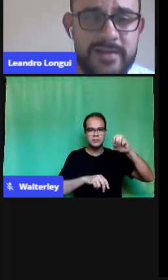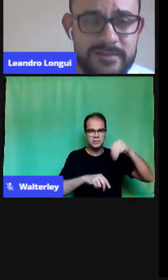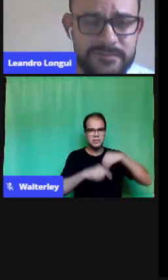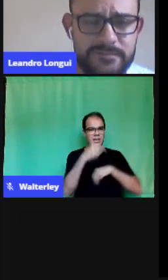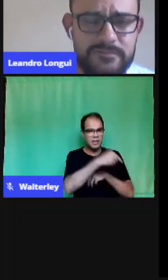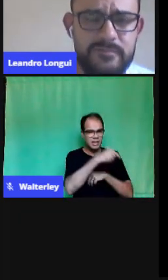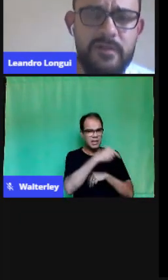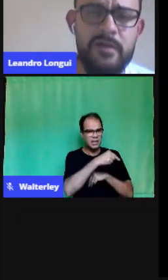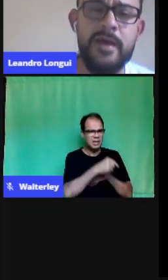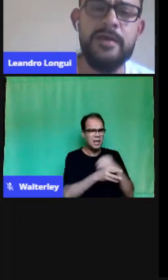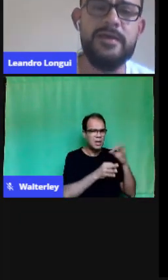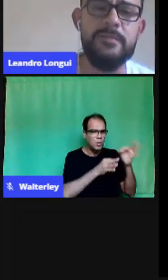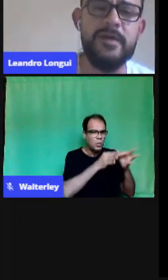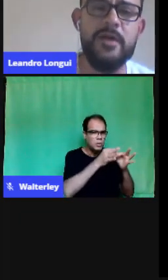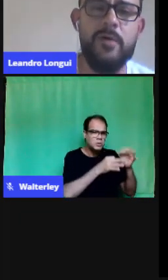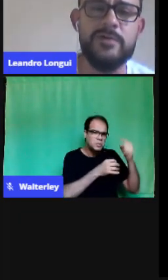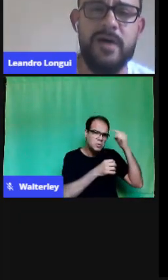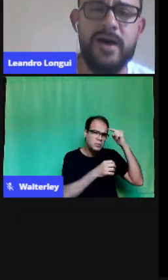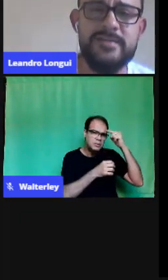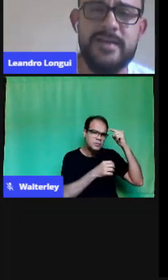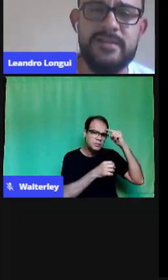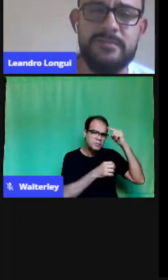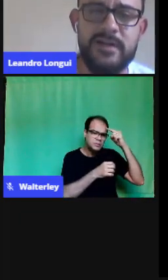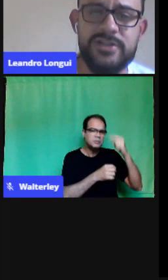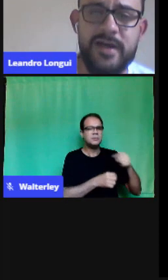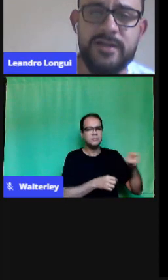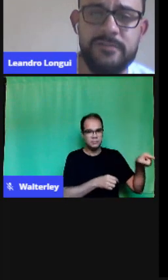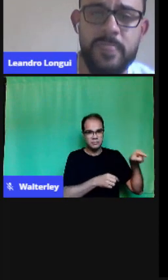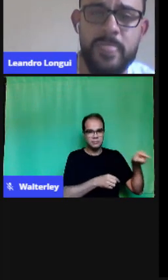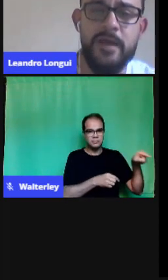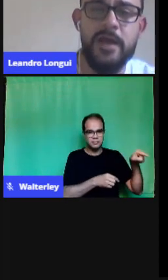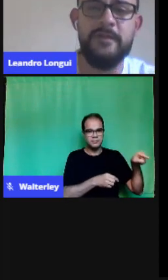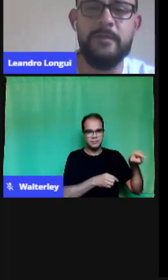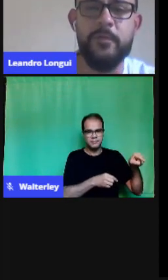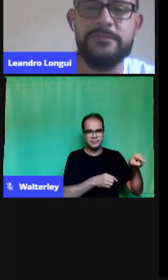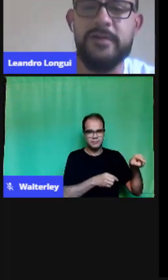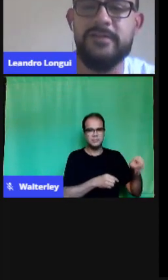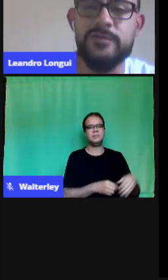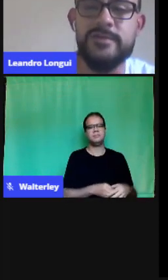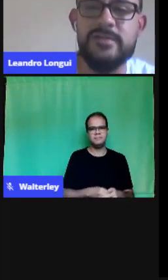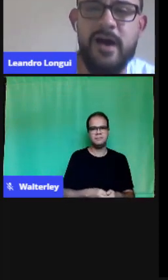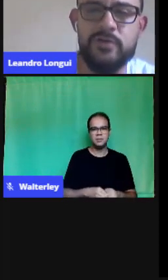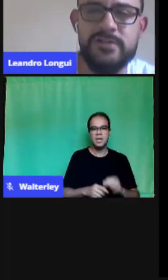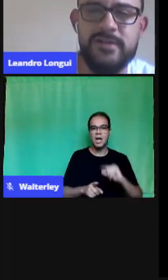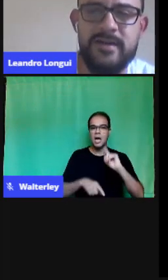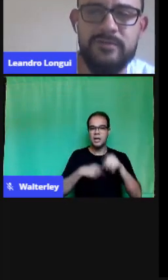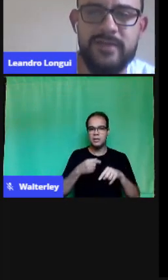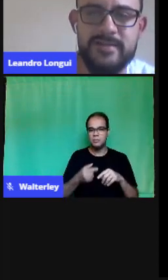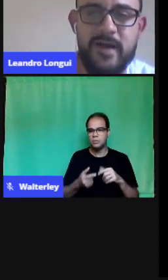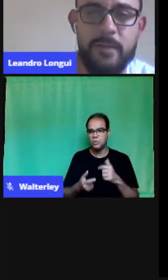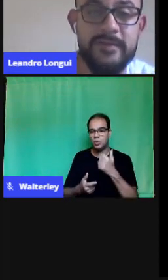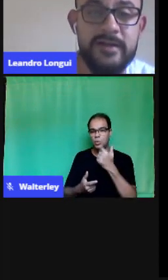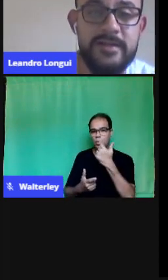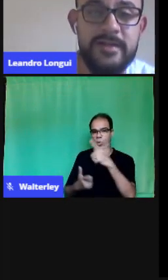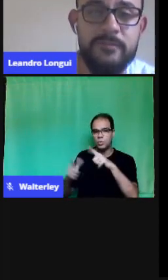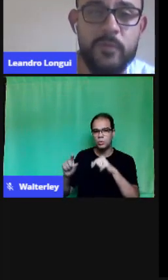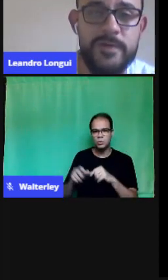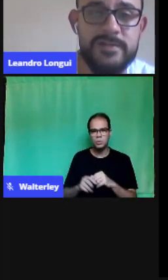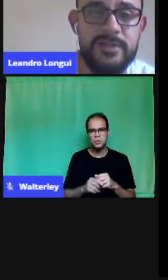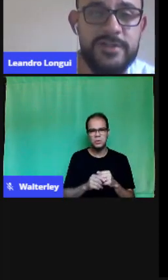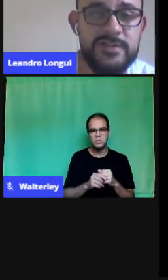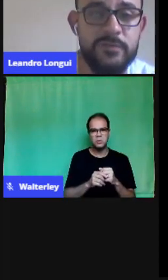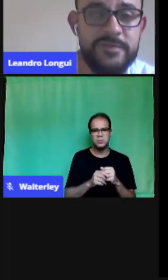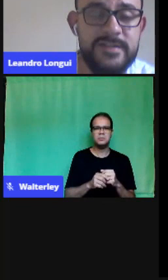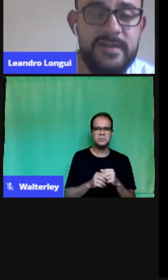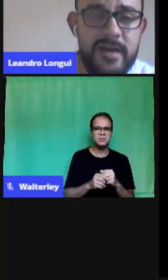esta máquina e que meteu aos mais nesta tragédia e depois foi denunciar ao general desta capitania,